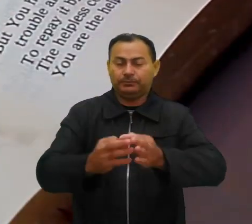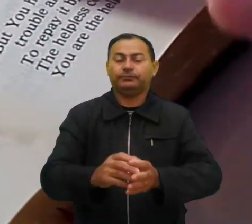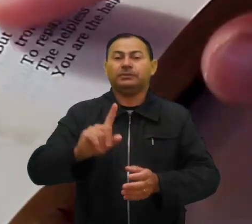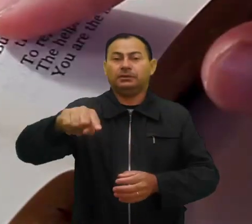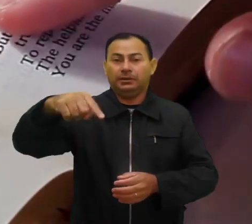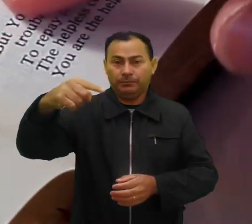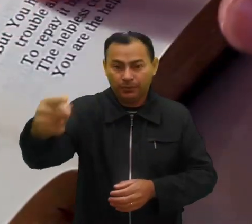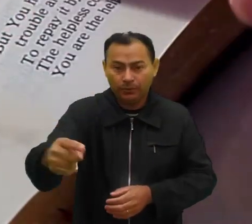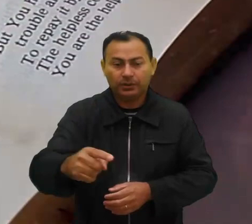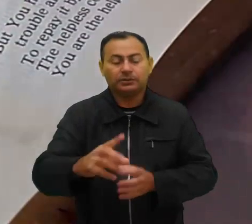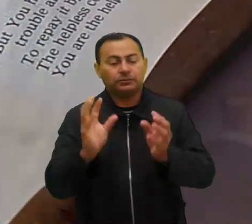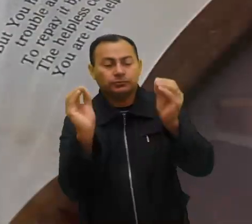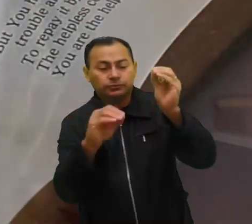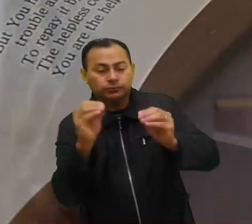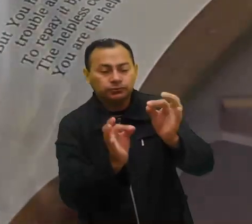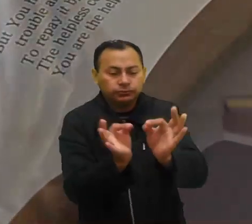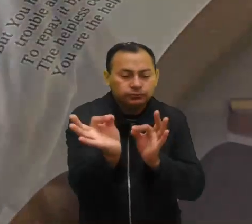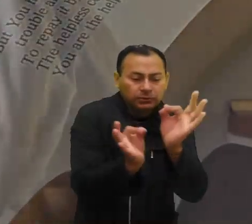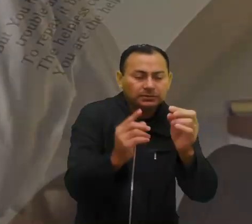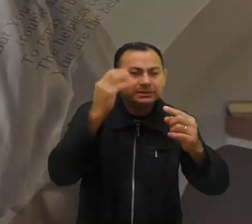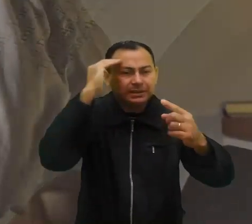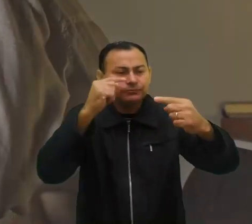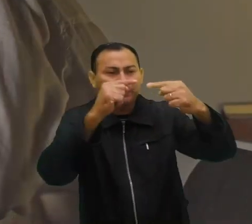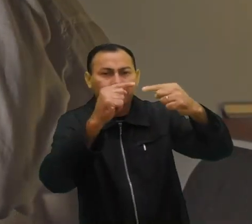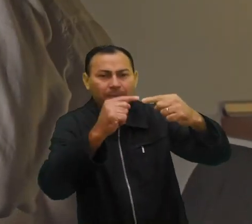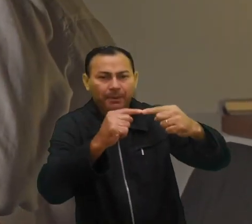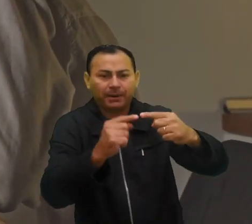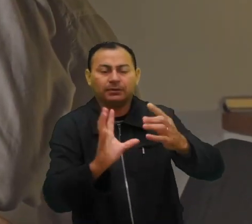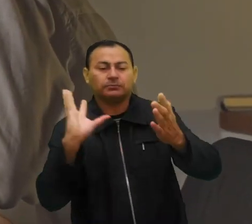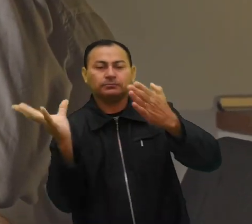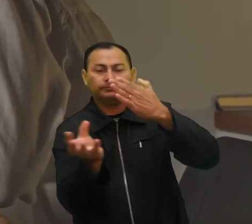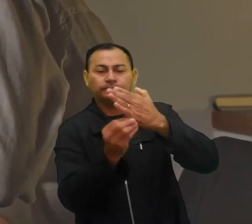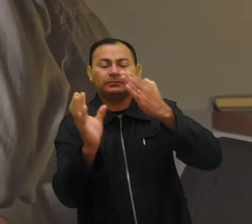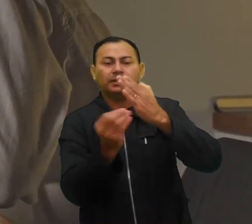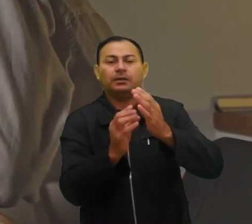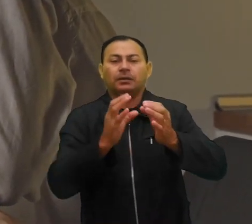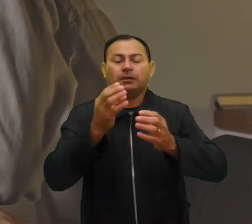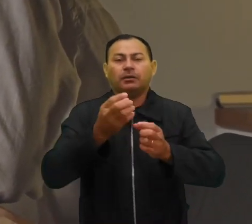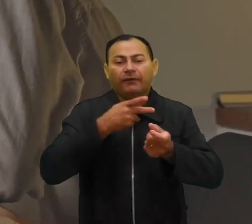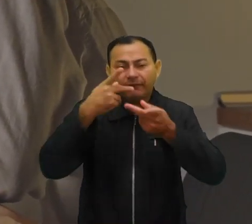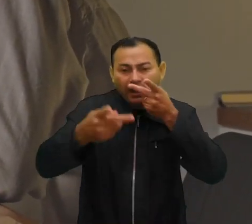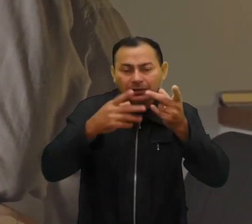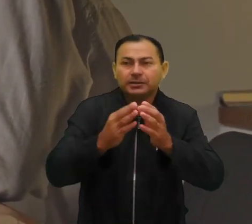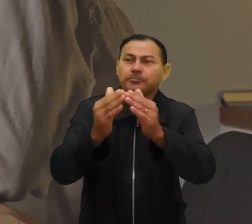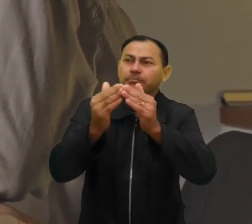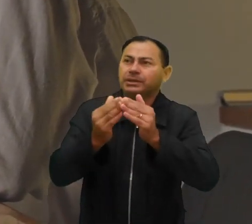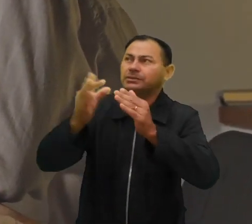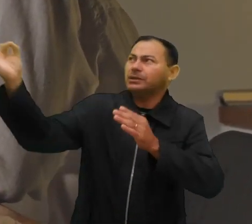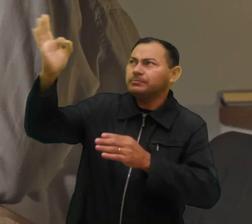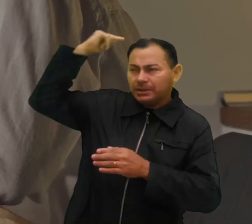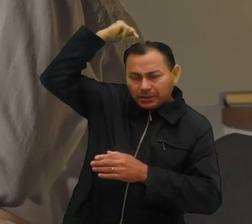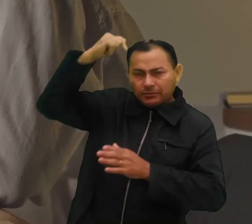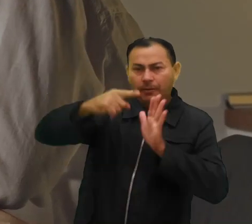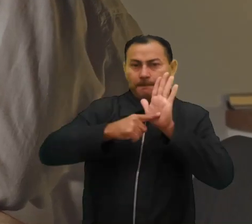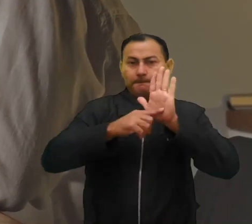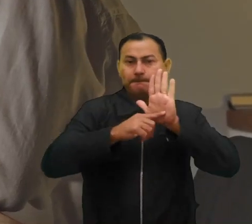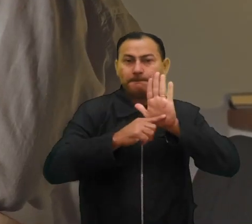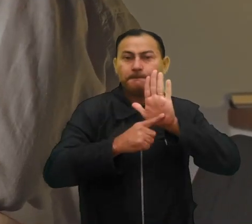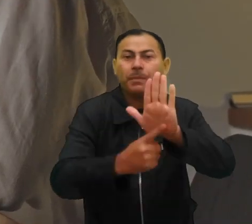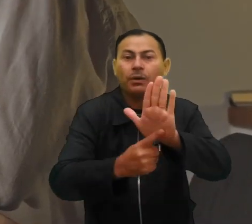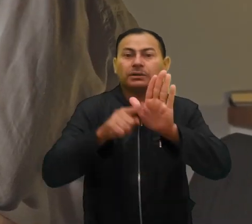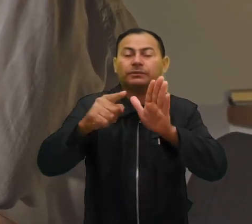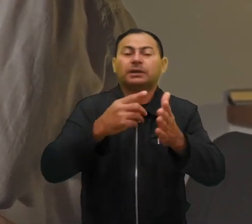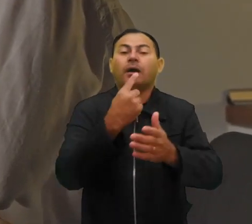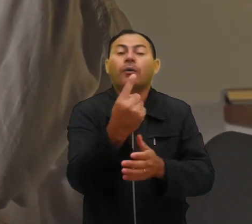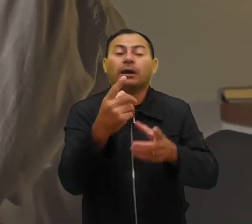A seguir, vá montando o quebra-cabeça, acrescentando os comentários e pedindo ao Espírito Santo que mostre a você onde